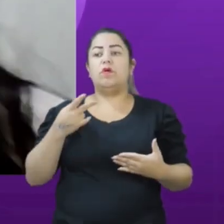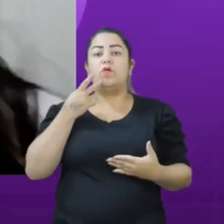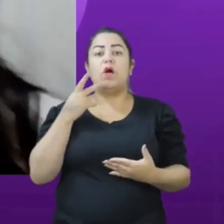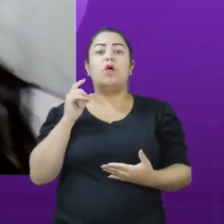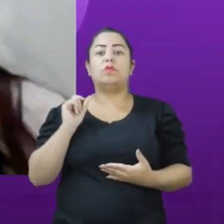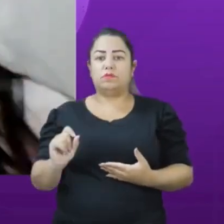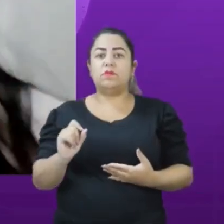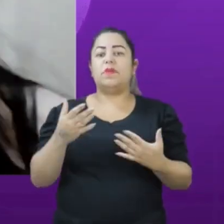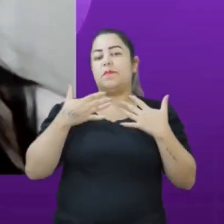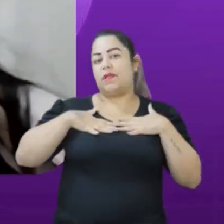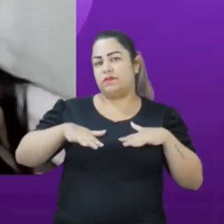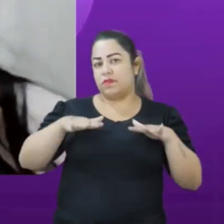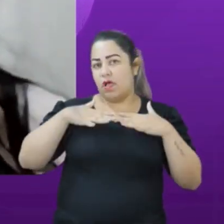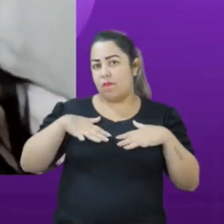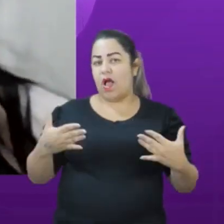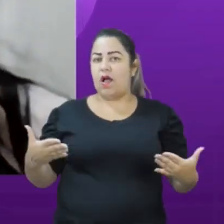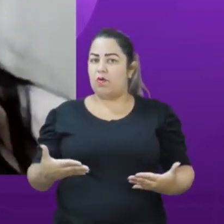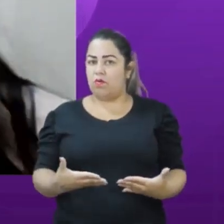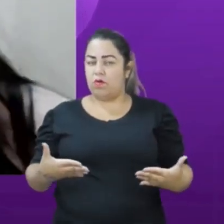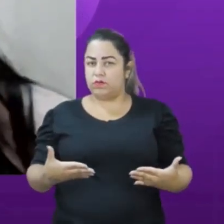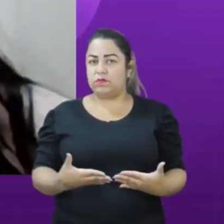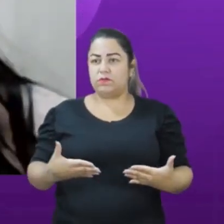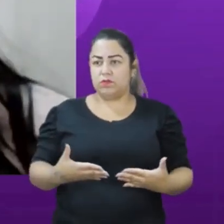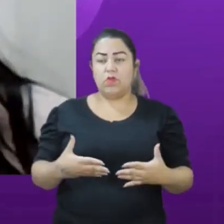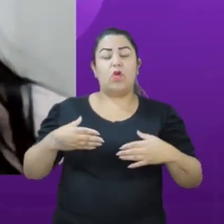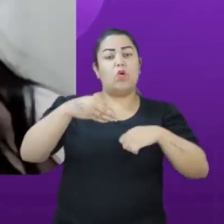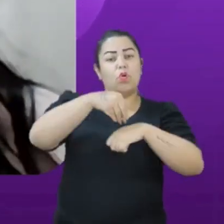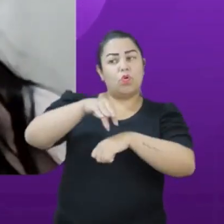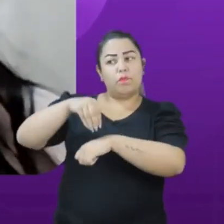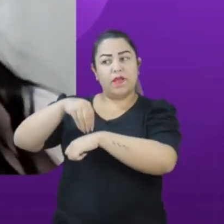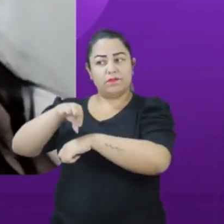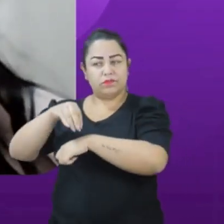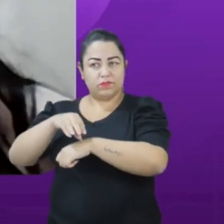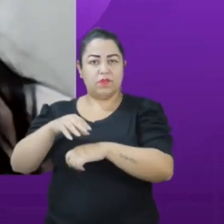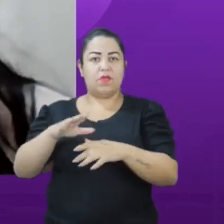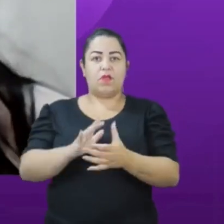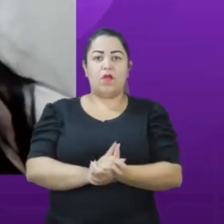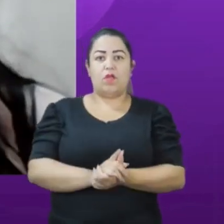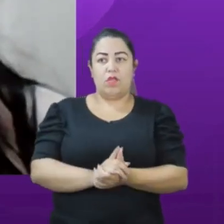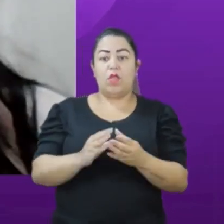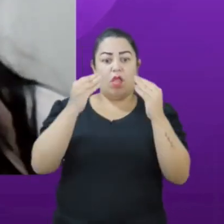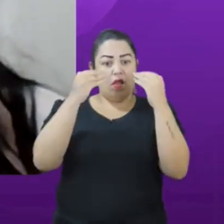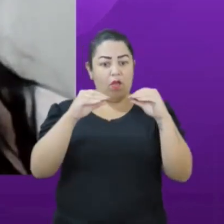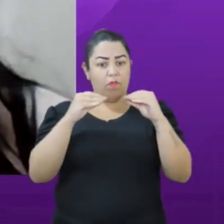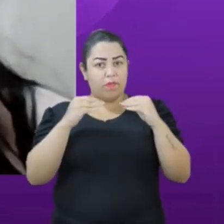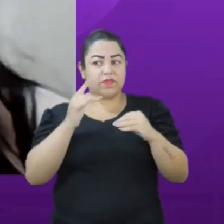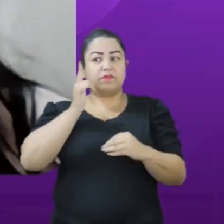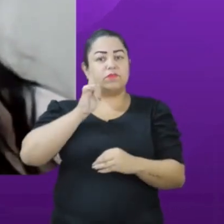mais tranquila. Vou agora compartilhar um material para que a gente